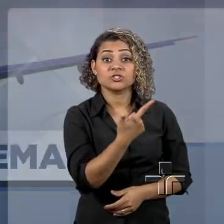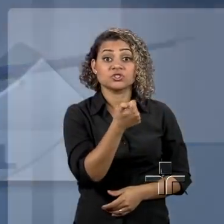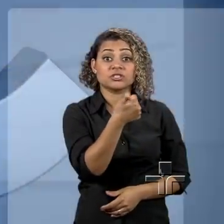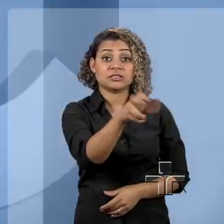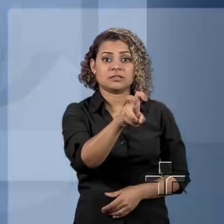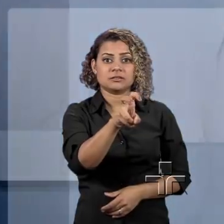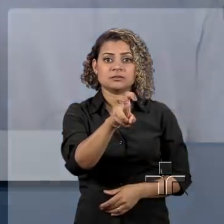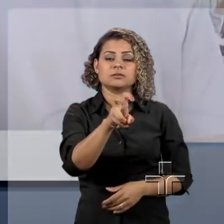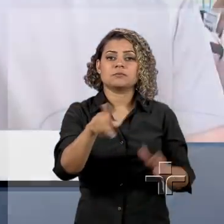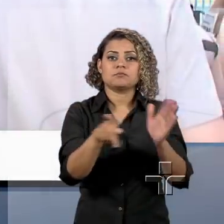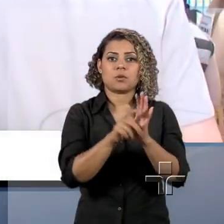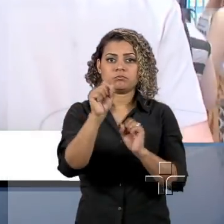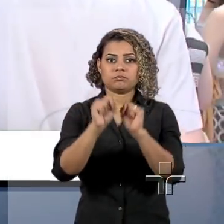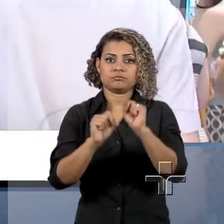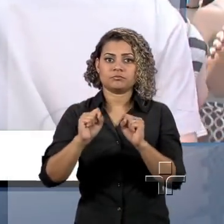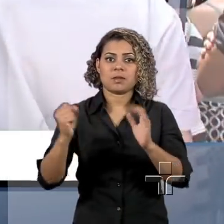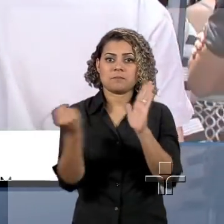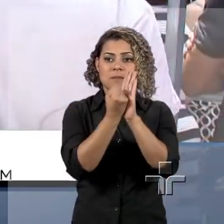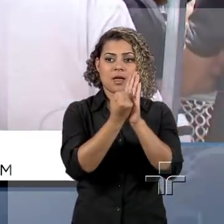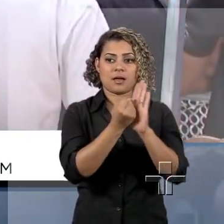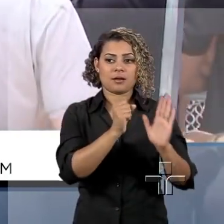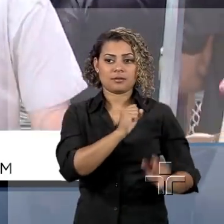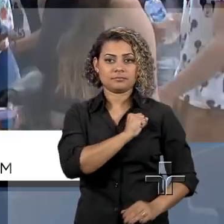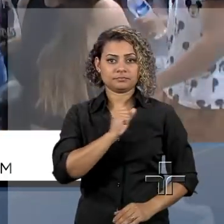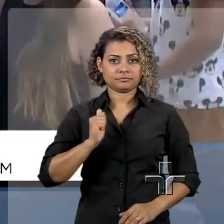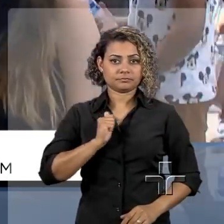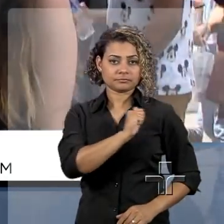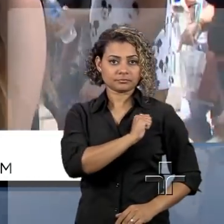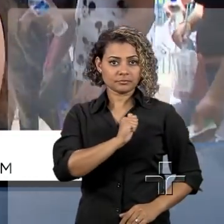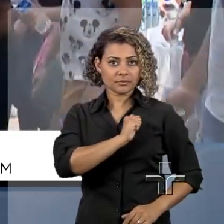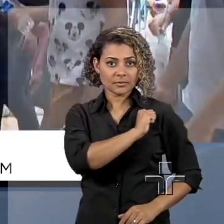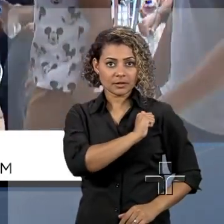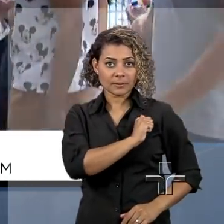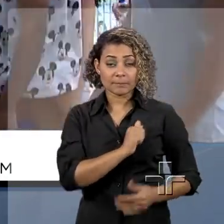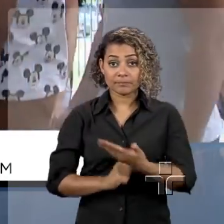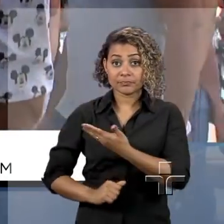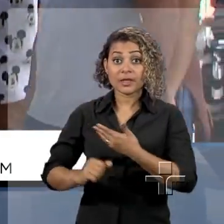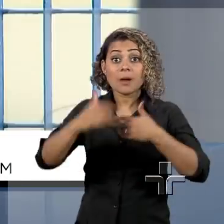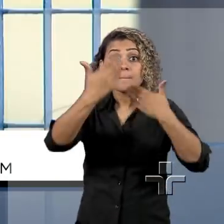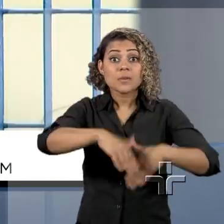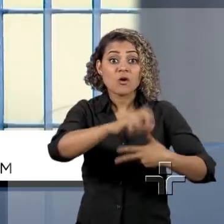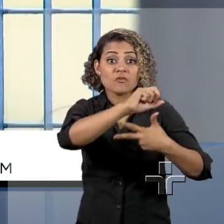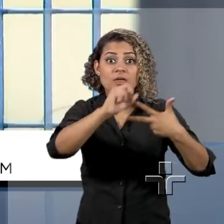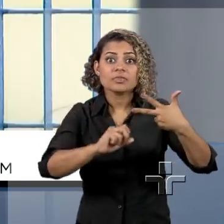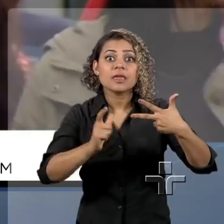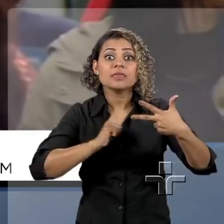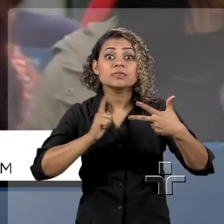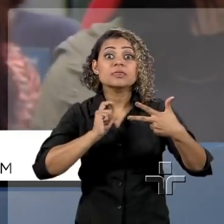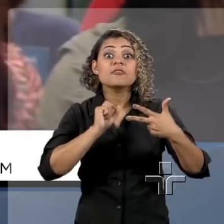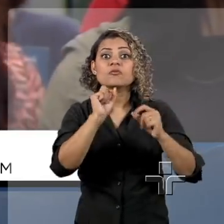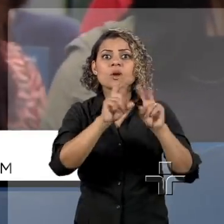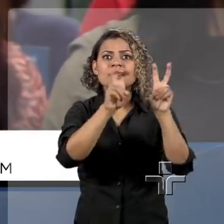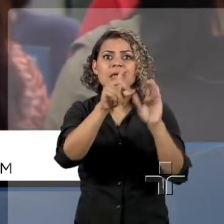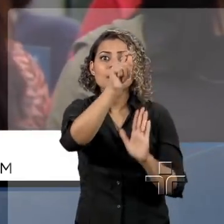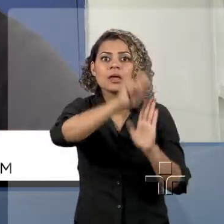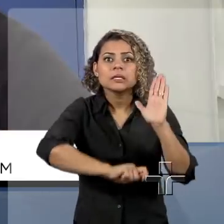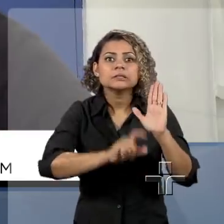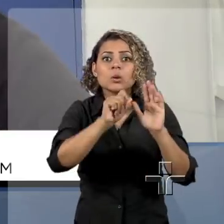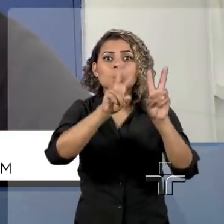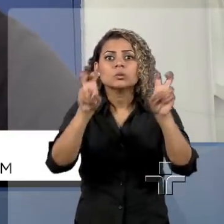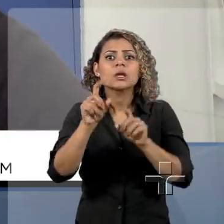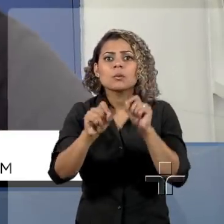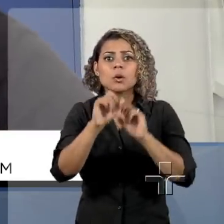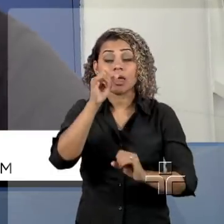Embraer. Prova de redação do Enem pediu dissertação sobre a manipulação dos dados na internet.